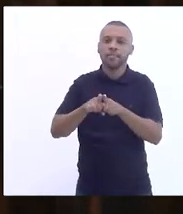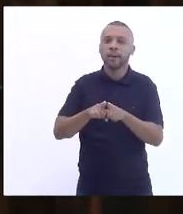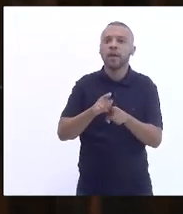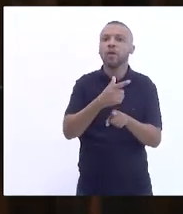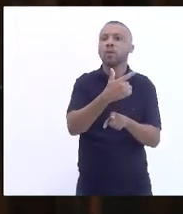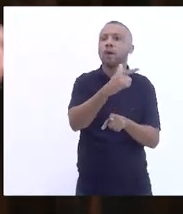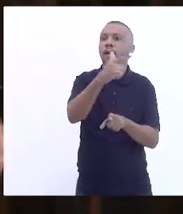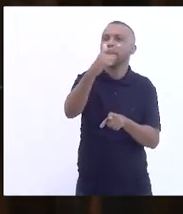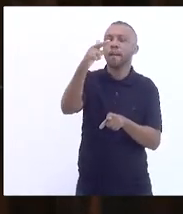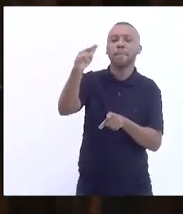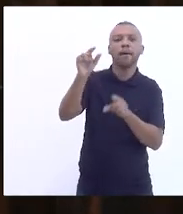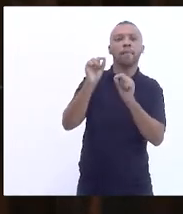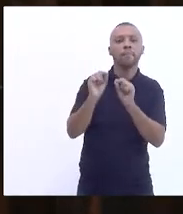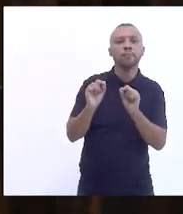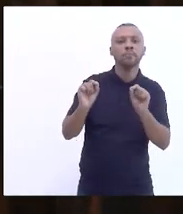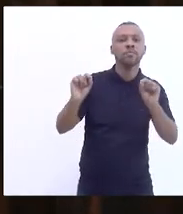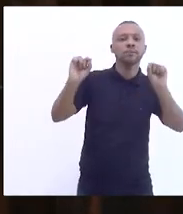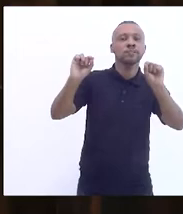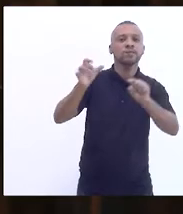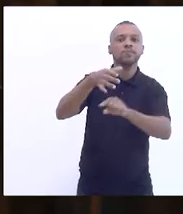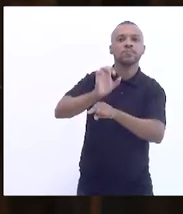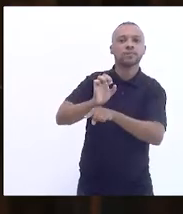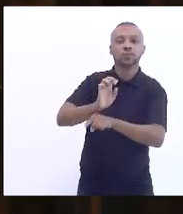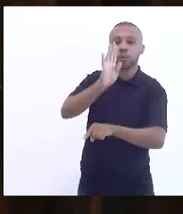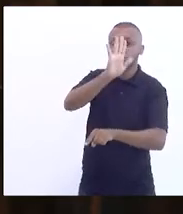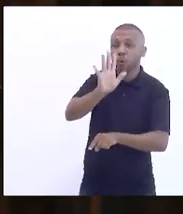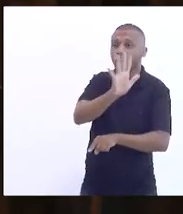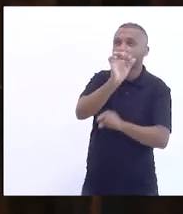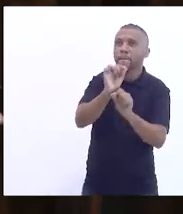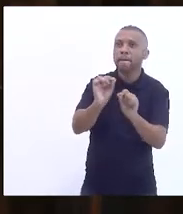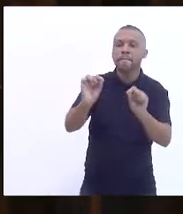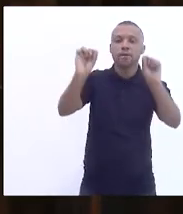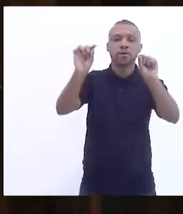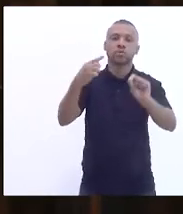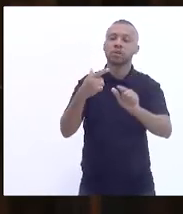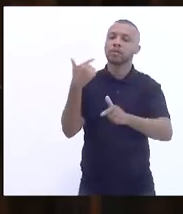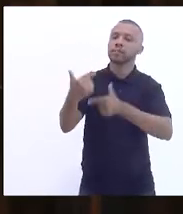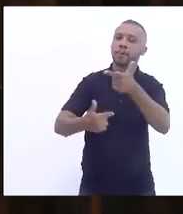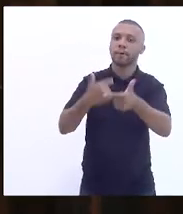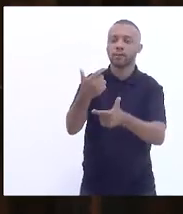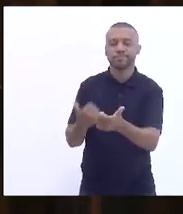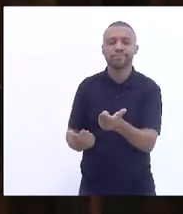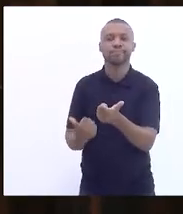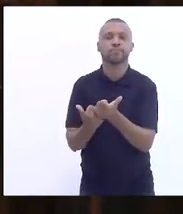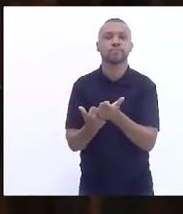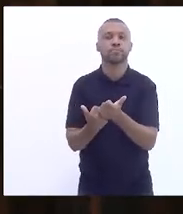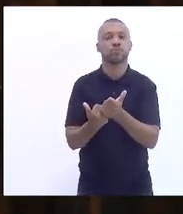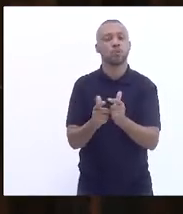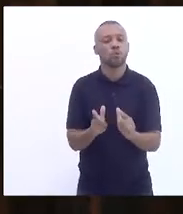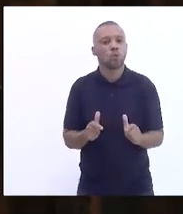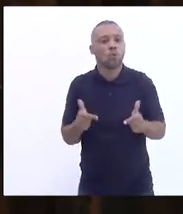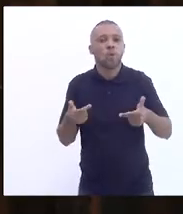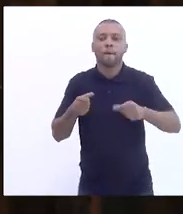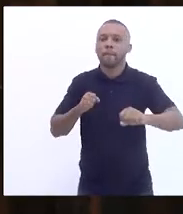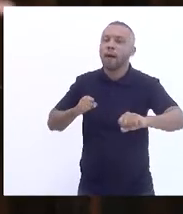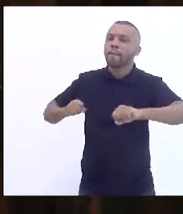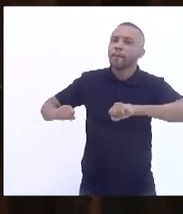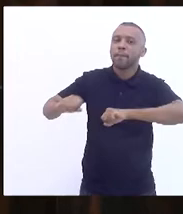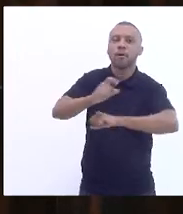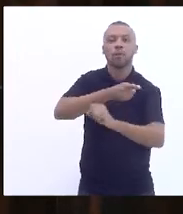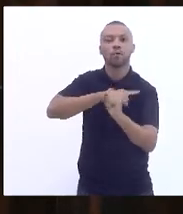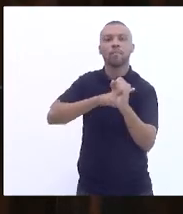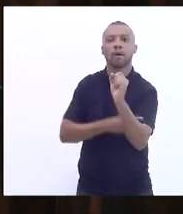outros estados que a gente atua né também com uma forte atuação no fortalecimento